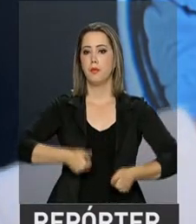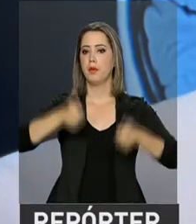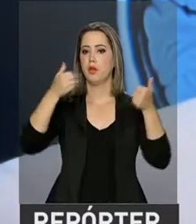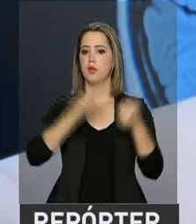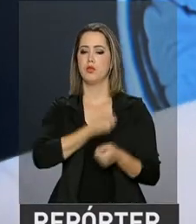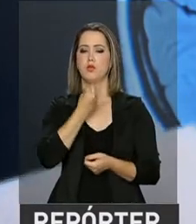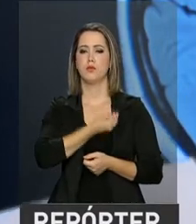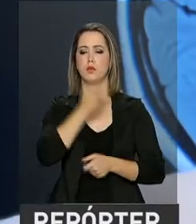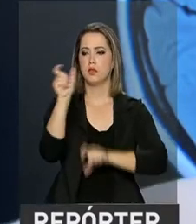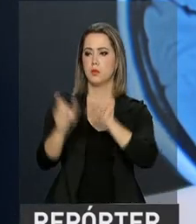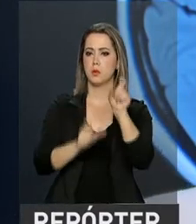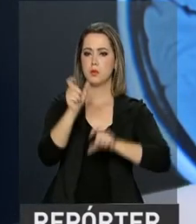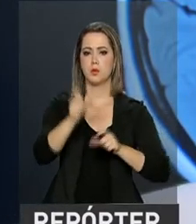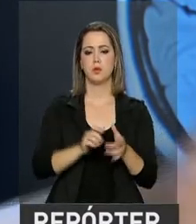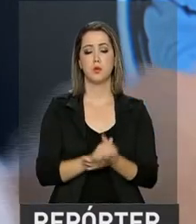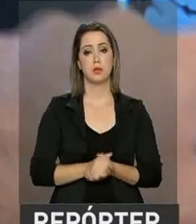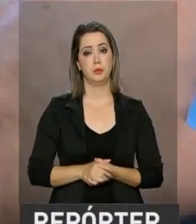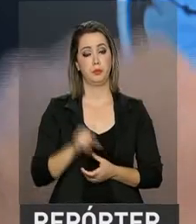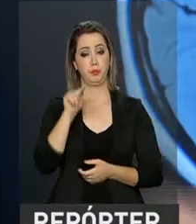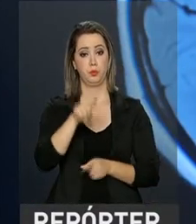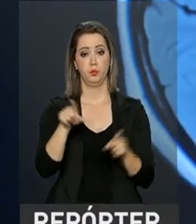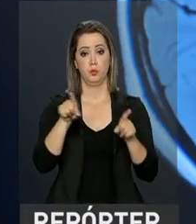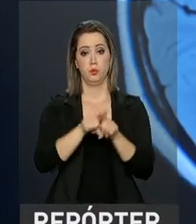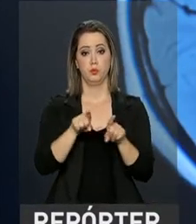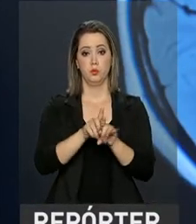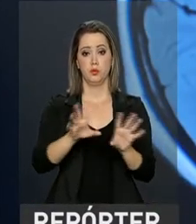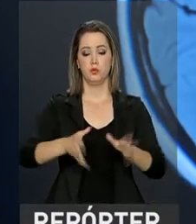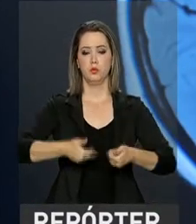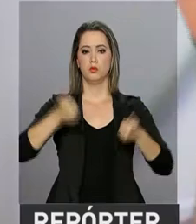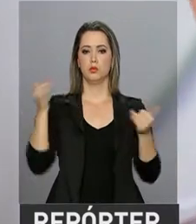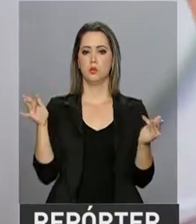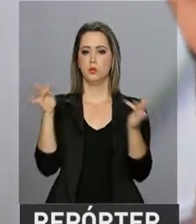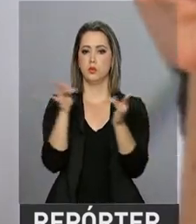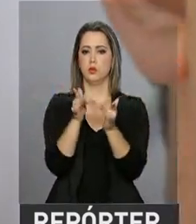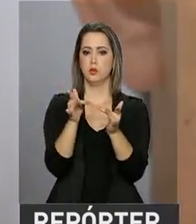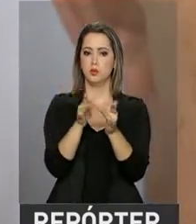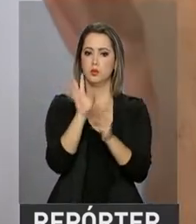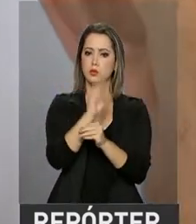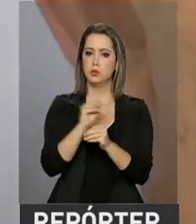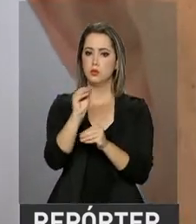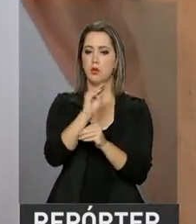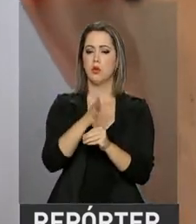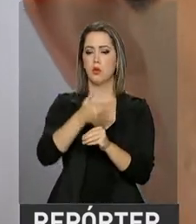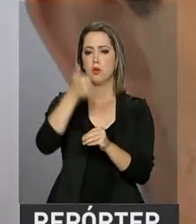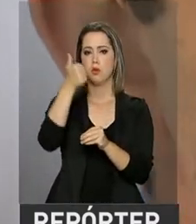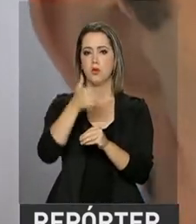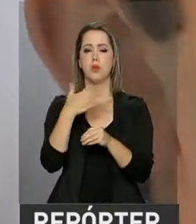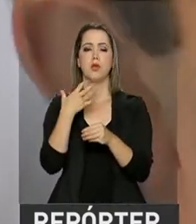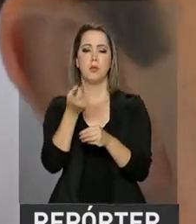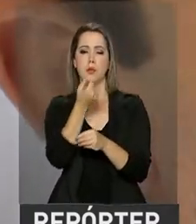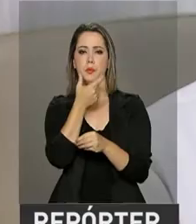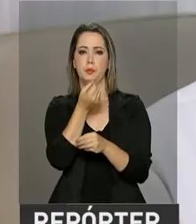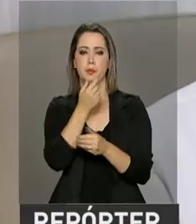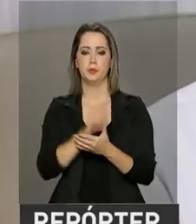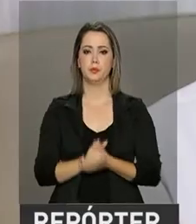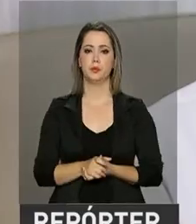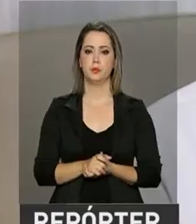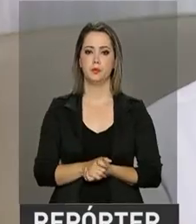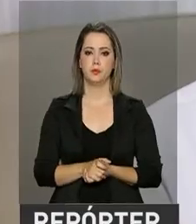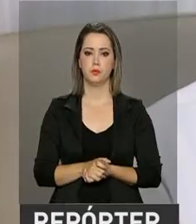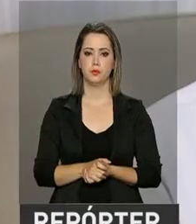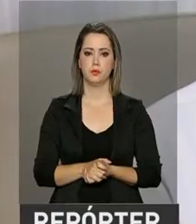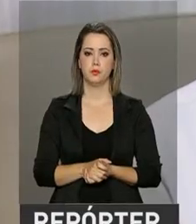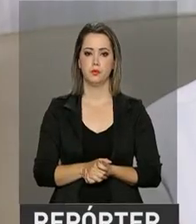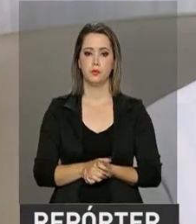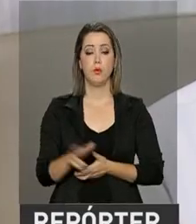vida enorme para os pacientes. Além disso, melhora a adesão ao tratamento, o que aumenta a eficácia dos medicamentos. O uso por